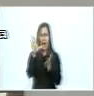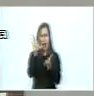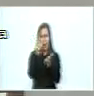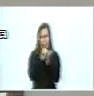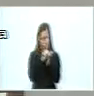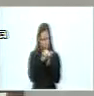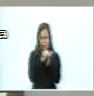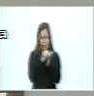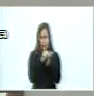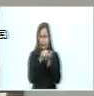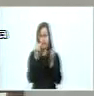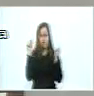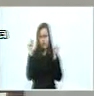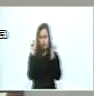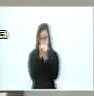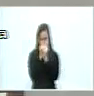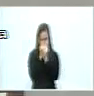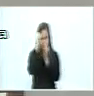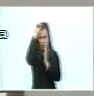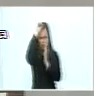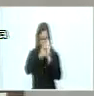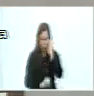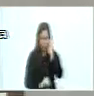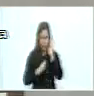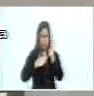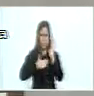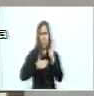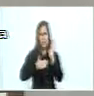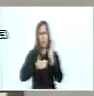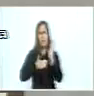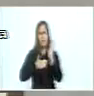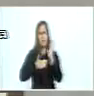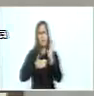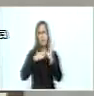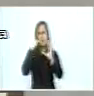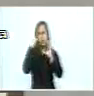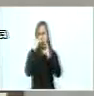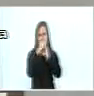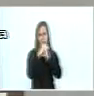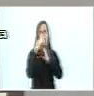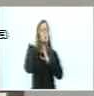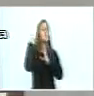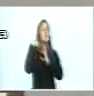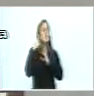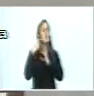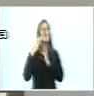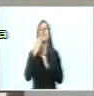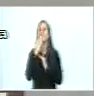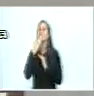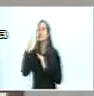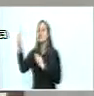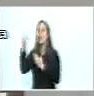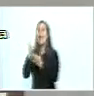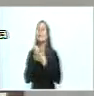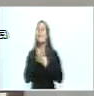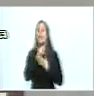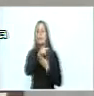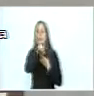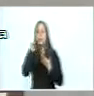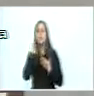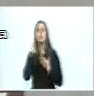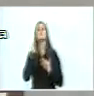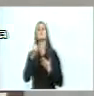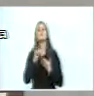também, juntamente com um ofício meu, certo? Vou encaminhar para o deputado e pedir o apoio dele para vocês, que